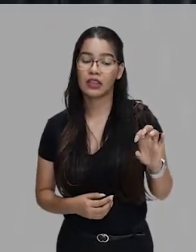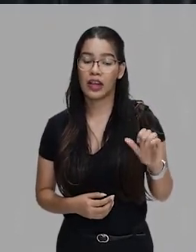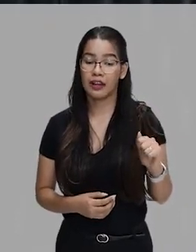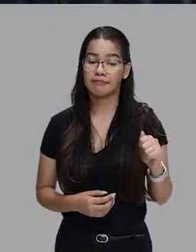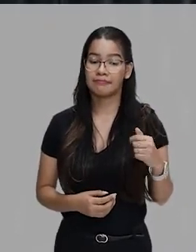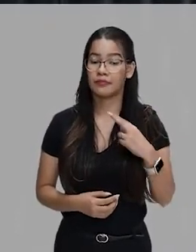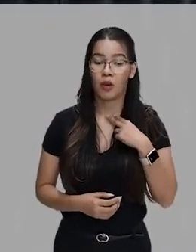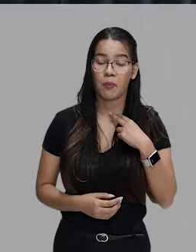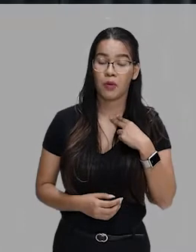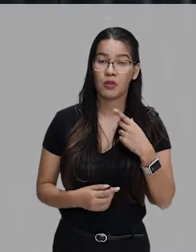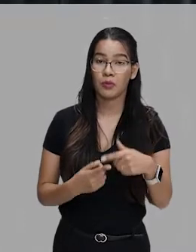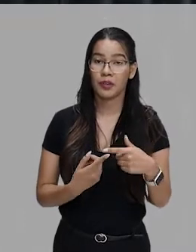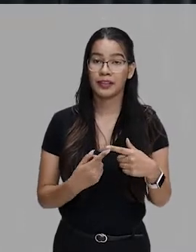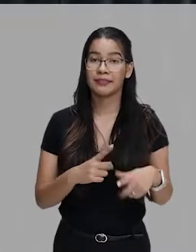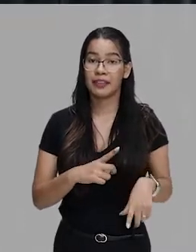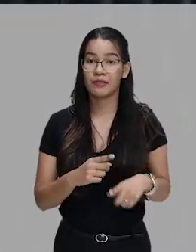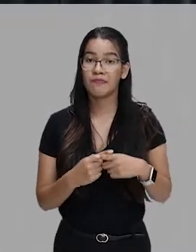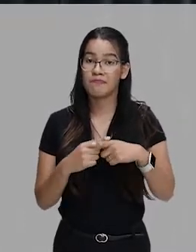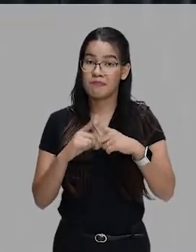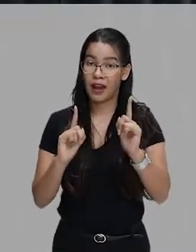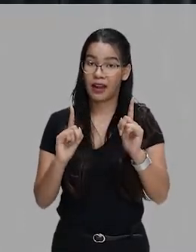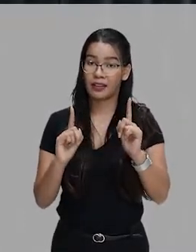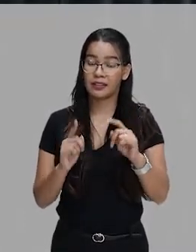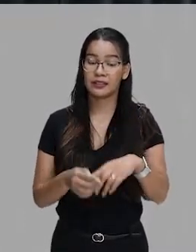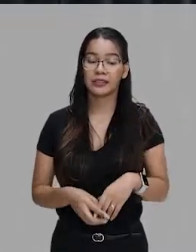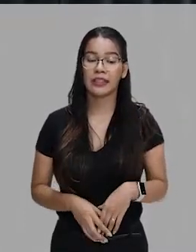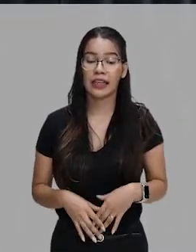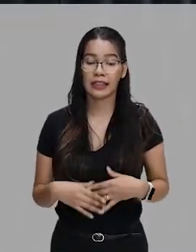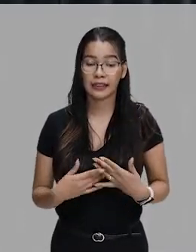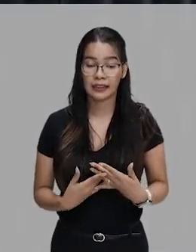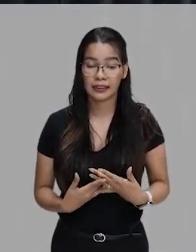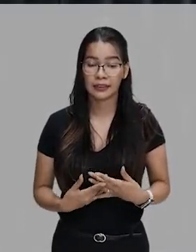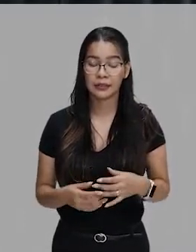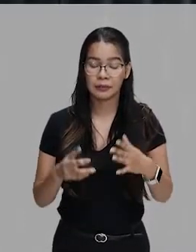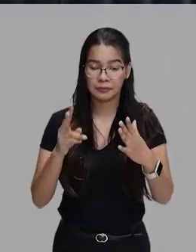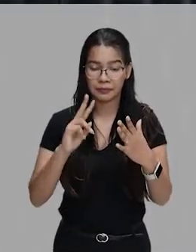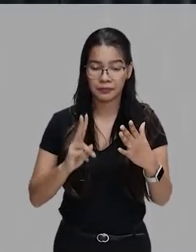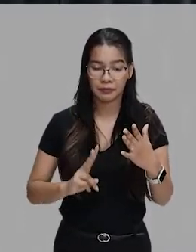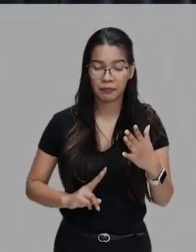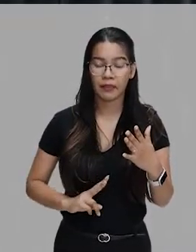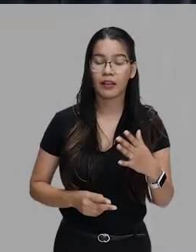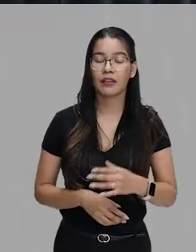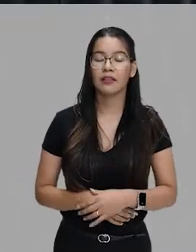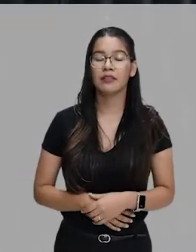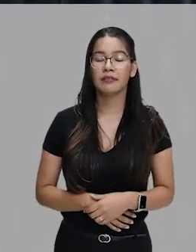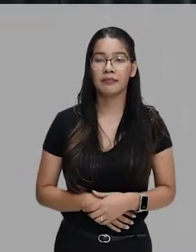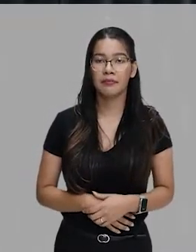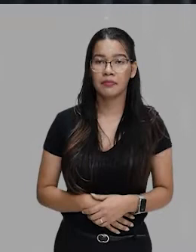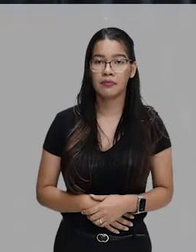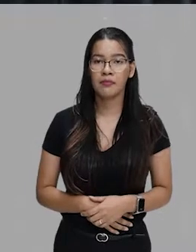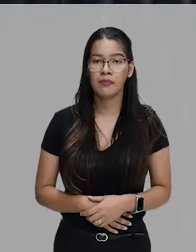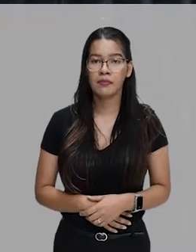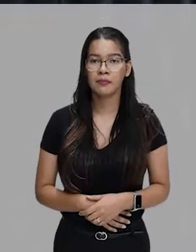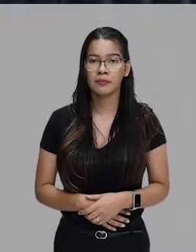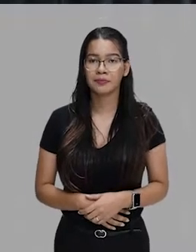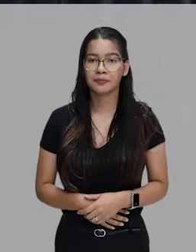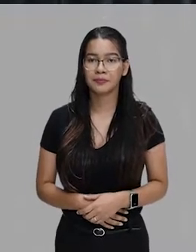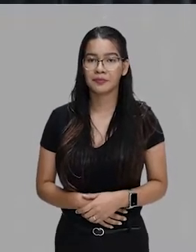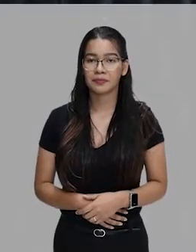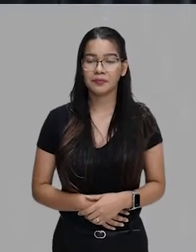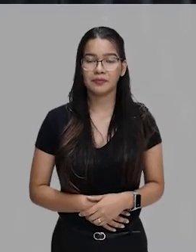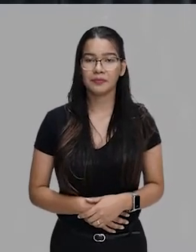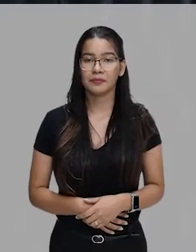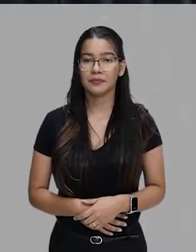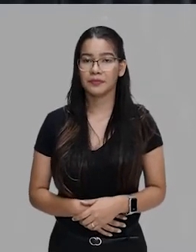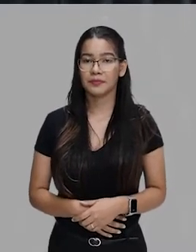ser assindética. Então, olha só. Walton justifica-se dizendo que a internet é incrível para a comunicação entre pessoas e